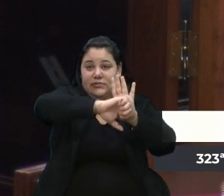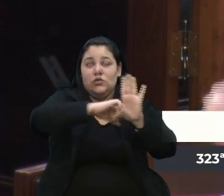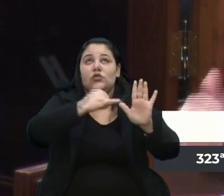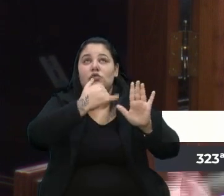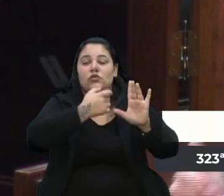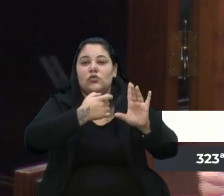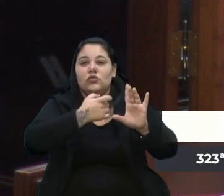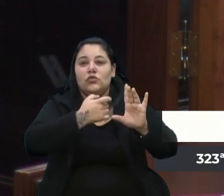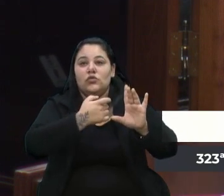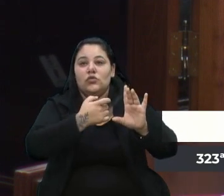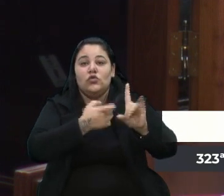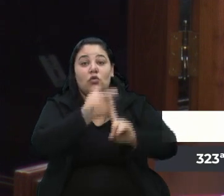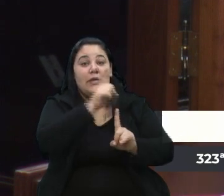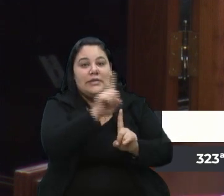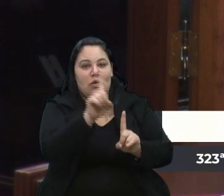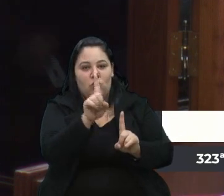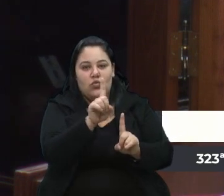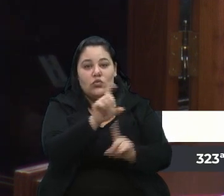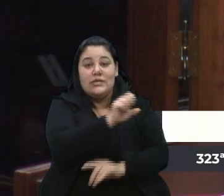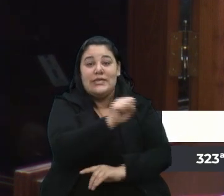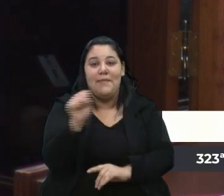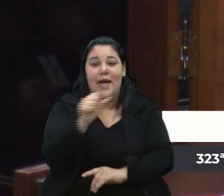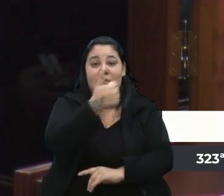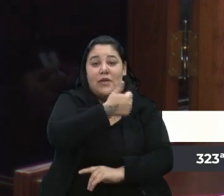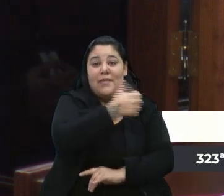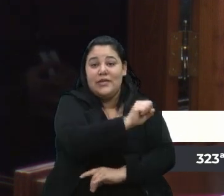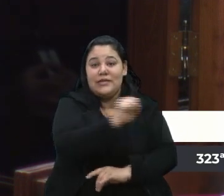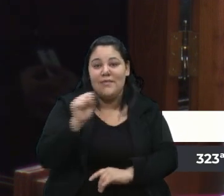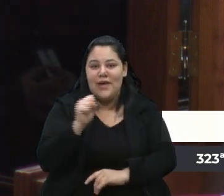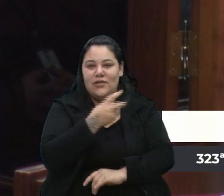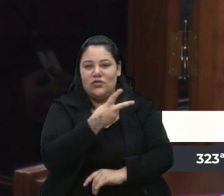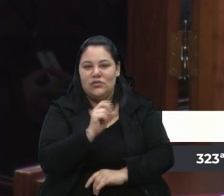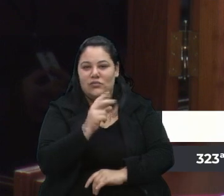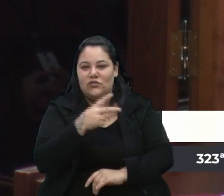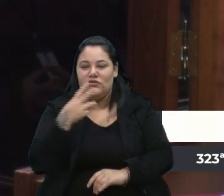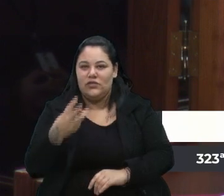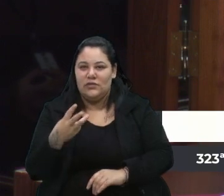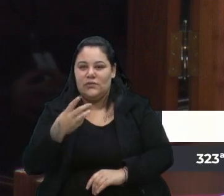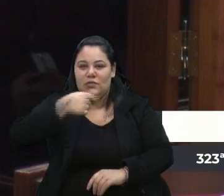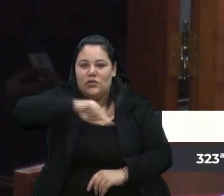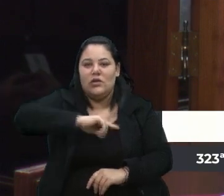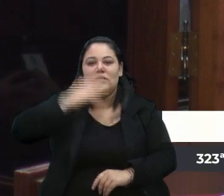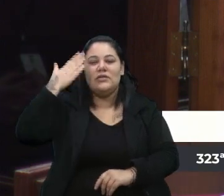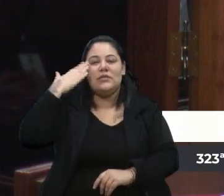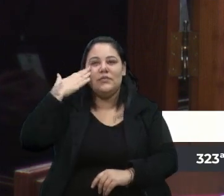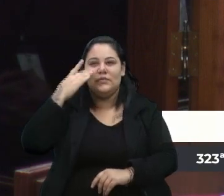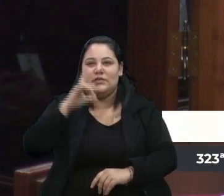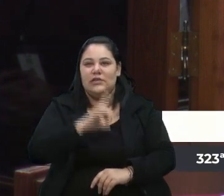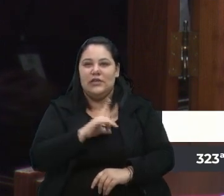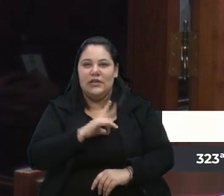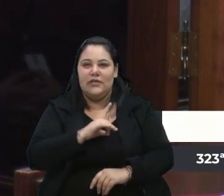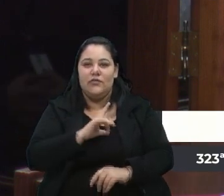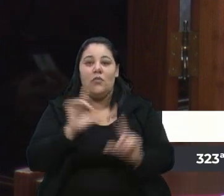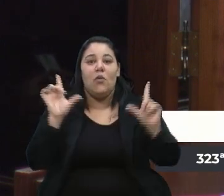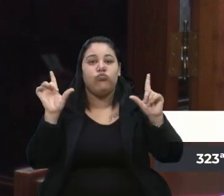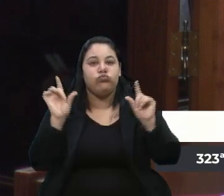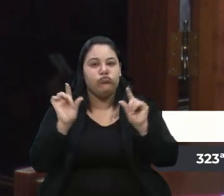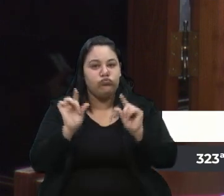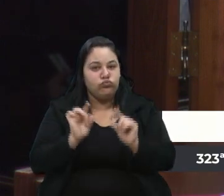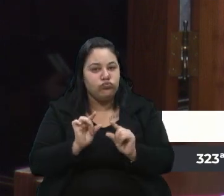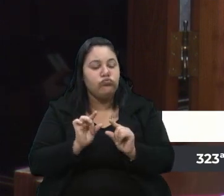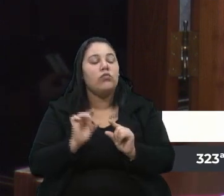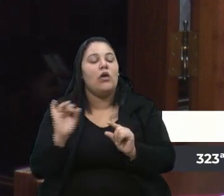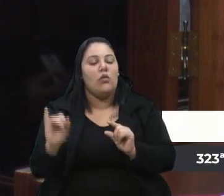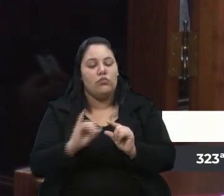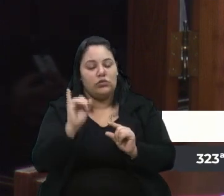desculpa do semestre do primeiro semestre de 2023 a gente sabe que houve uma redução considerável né